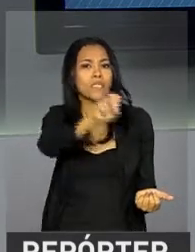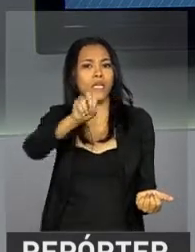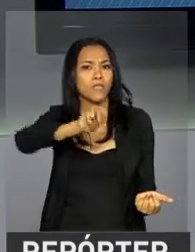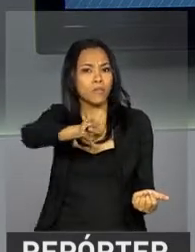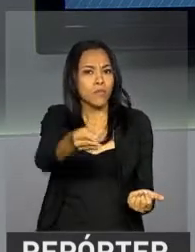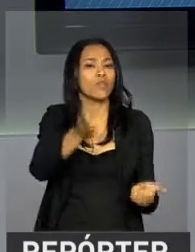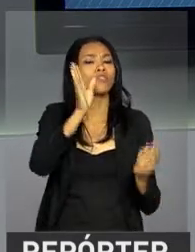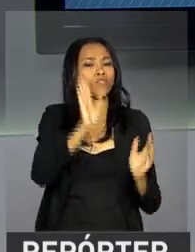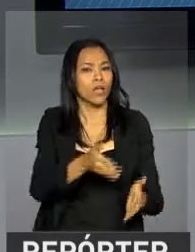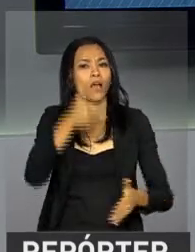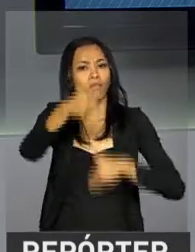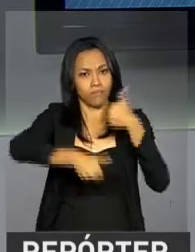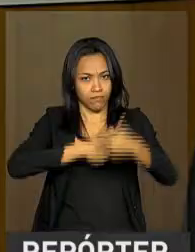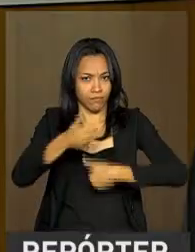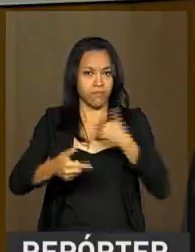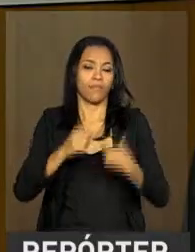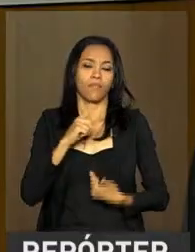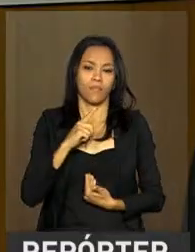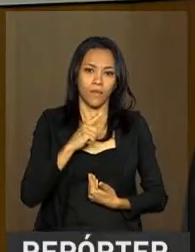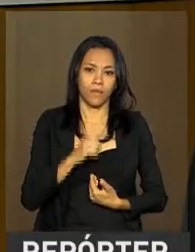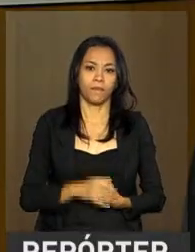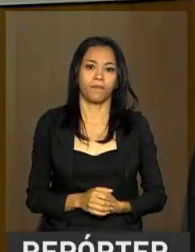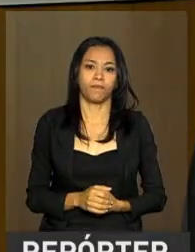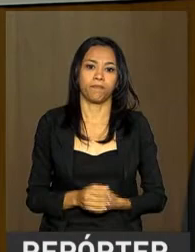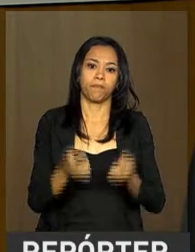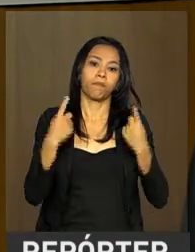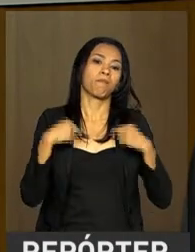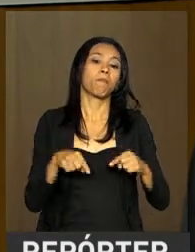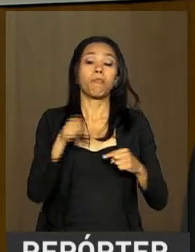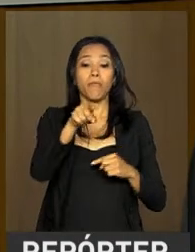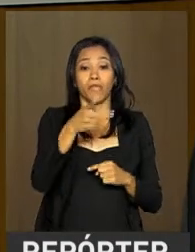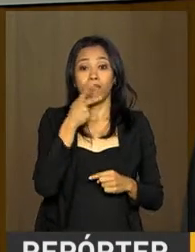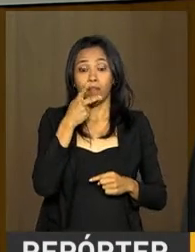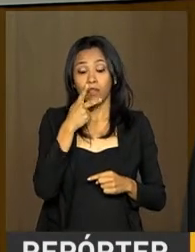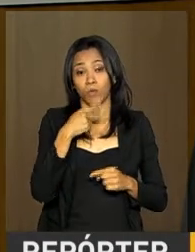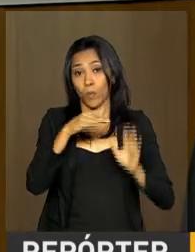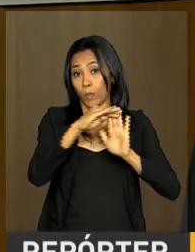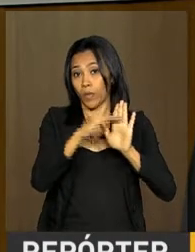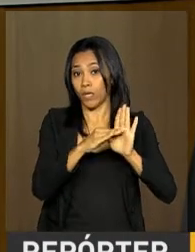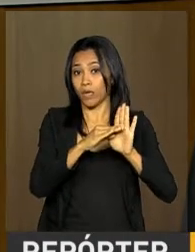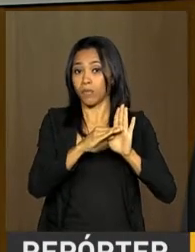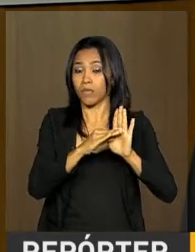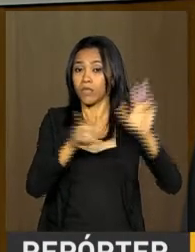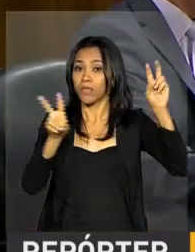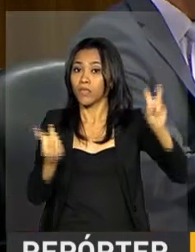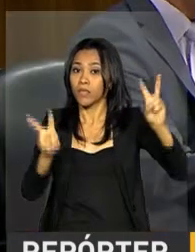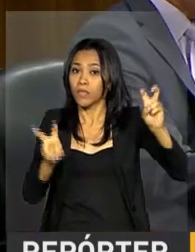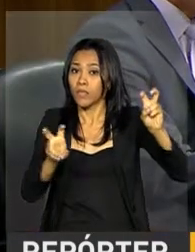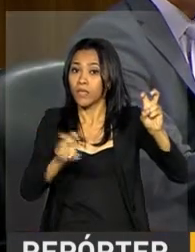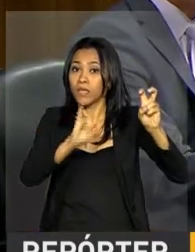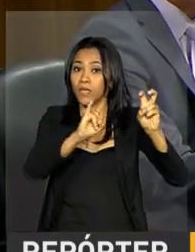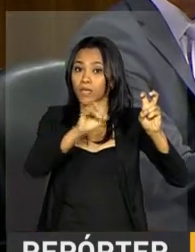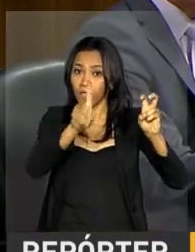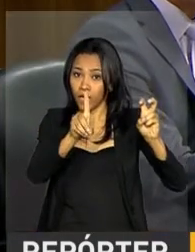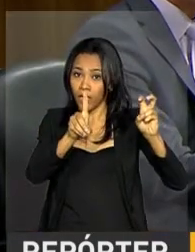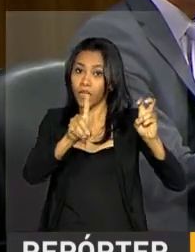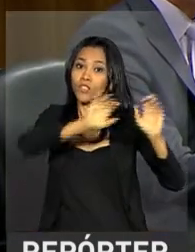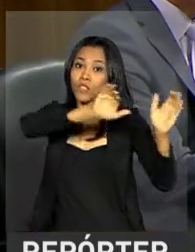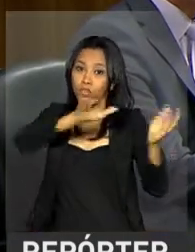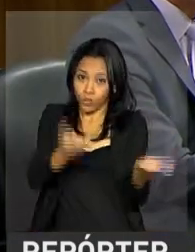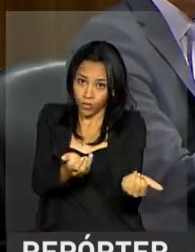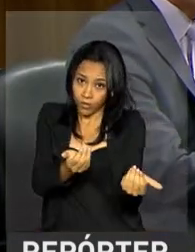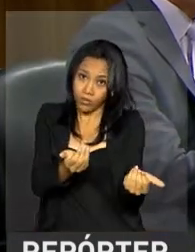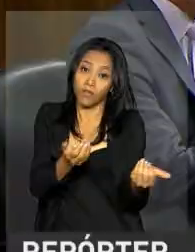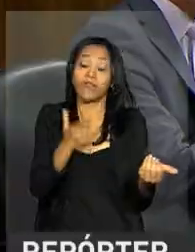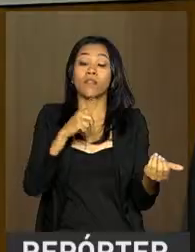estão sendo atendidos através do programa e do jovem nós temos a garantia de acesso